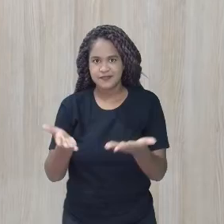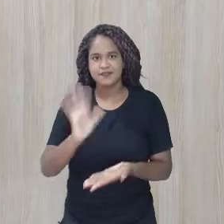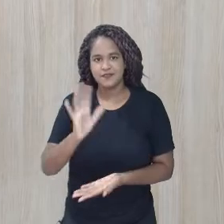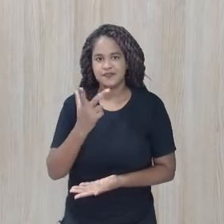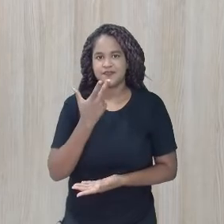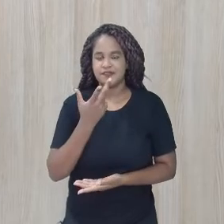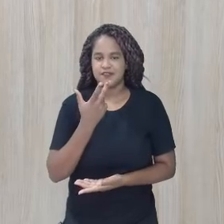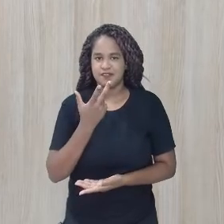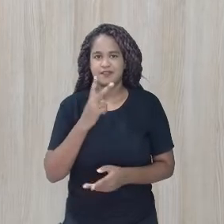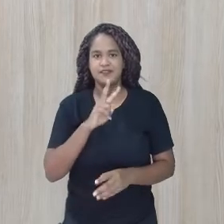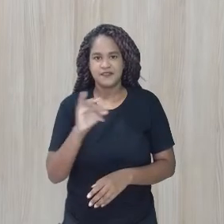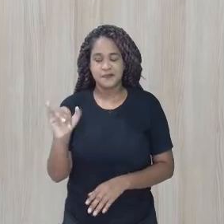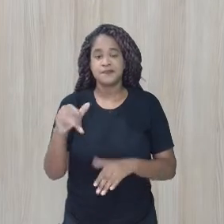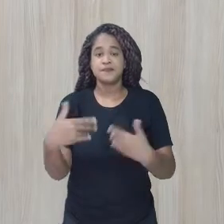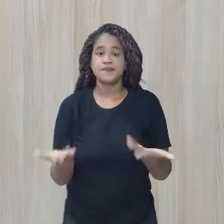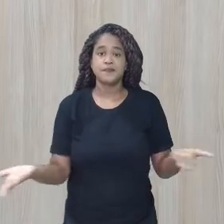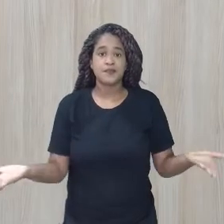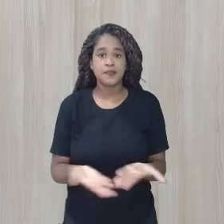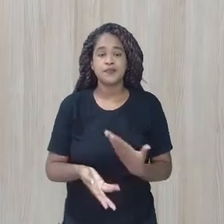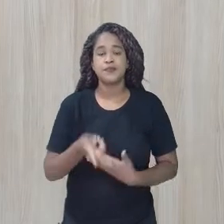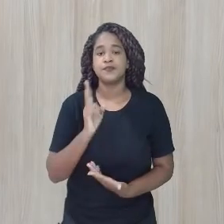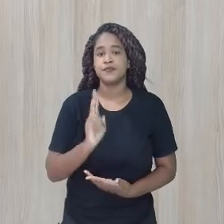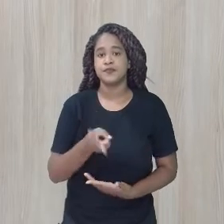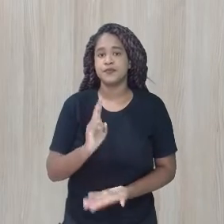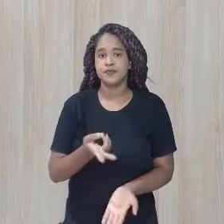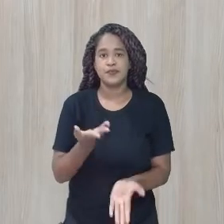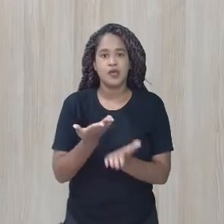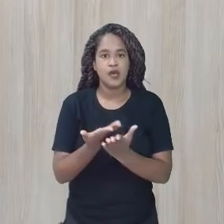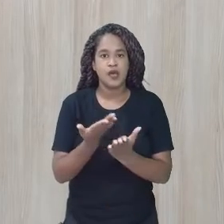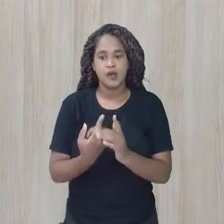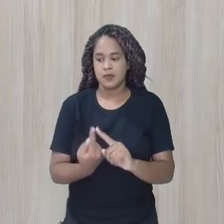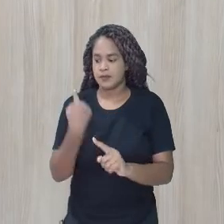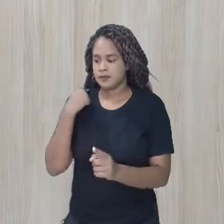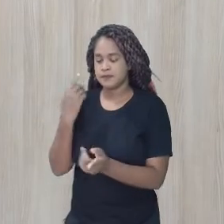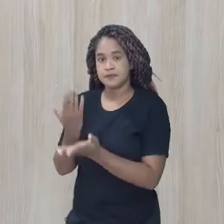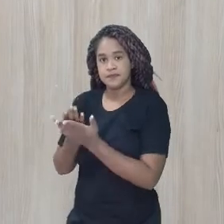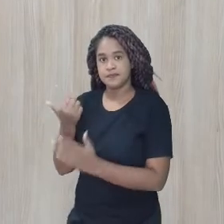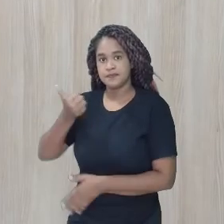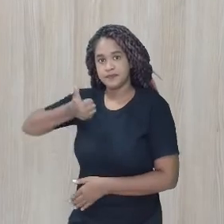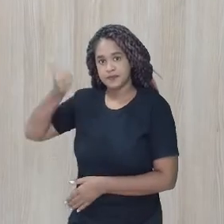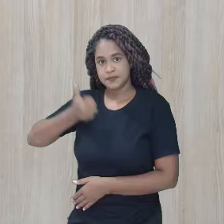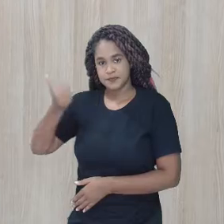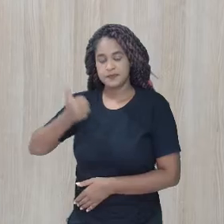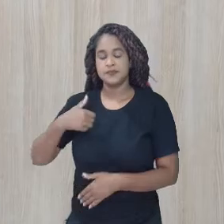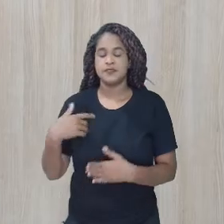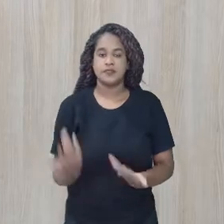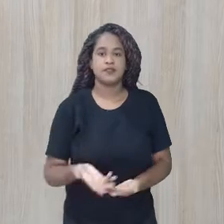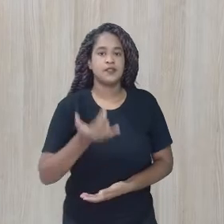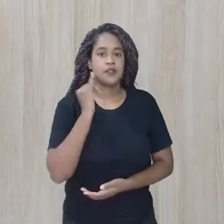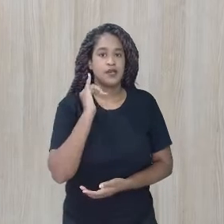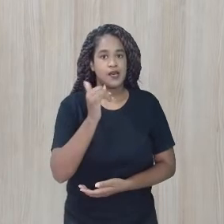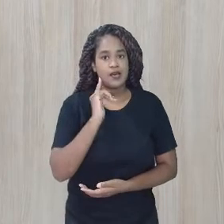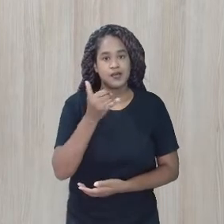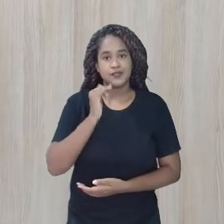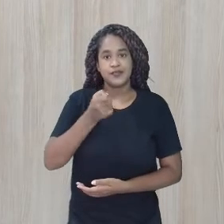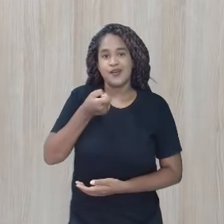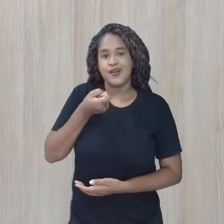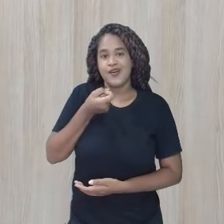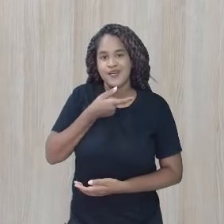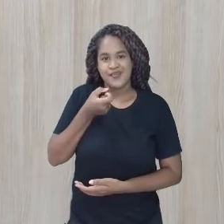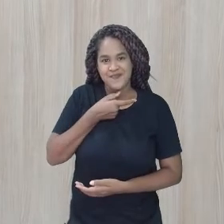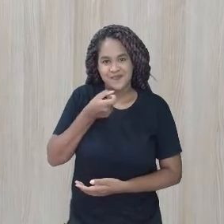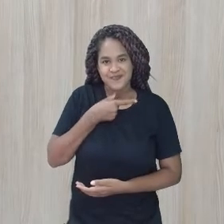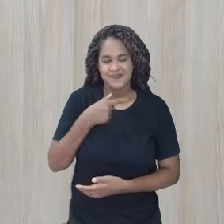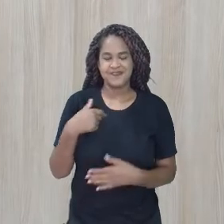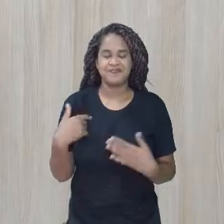Então, nossa aula de hoje é continuidade, não é, da primeira aula, narrativa de humor.